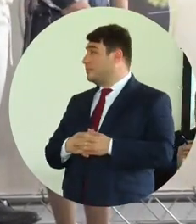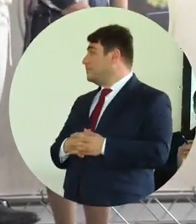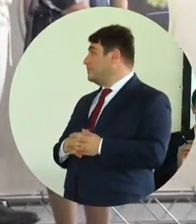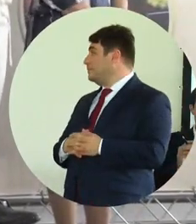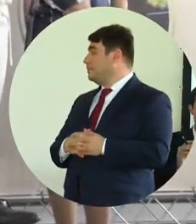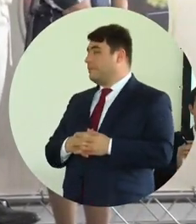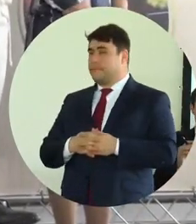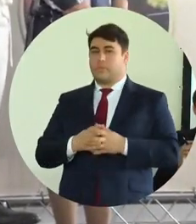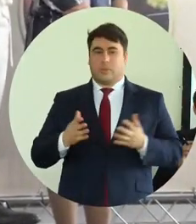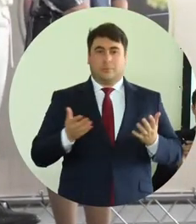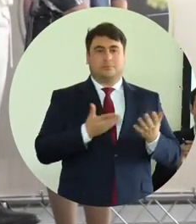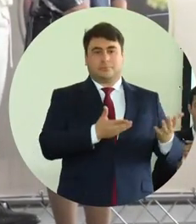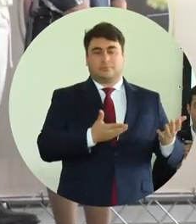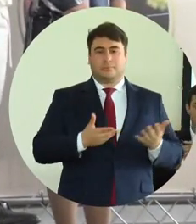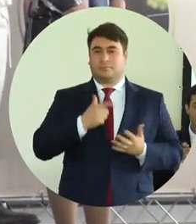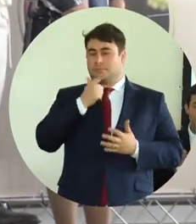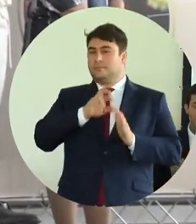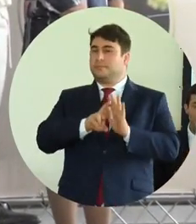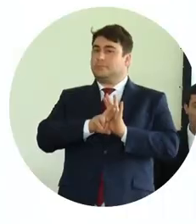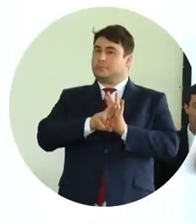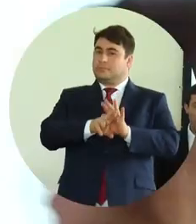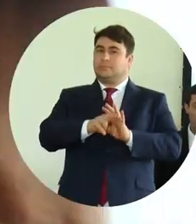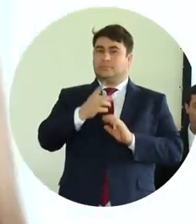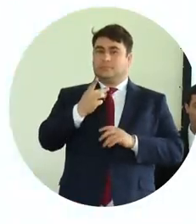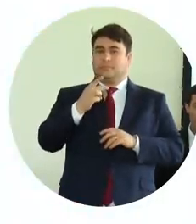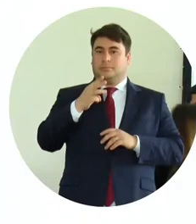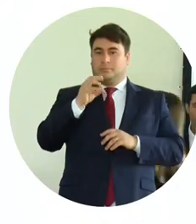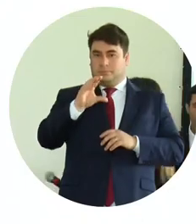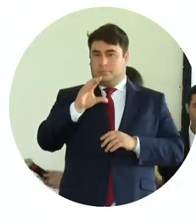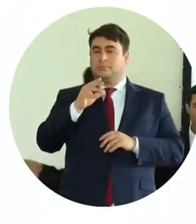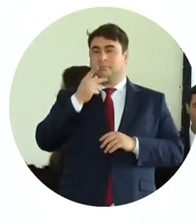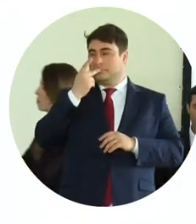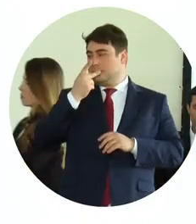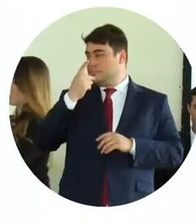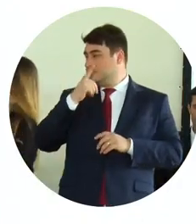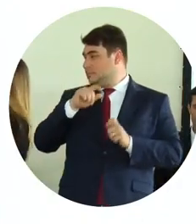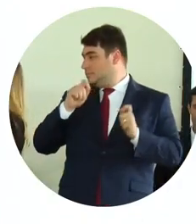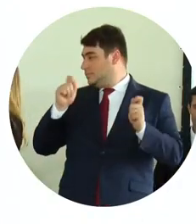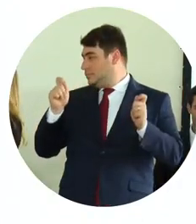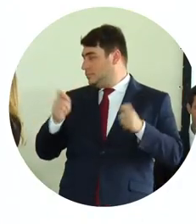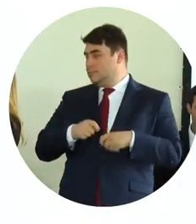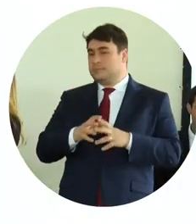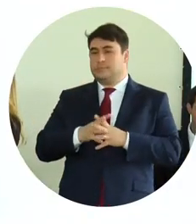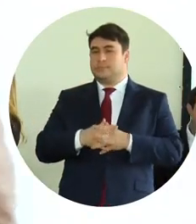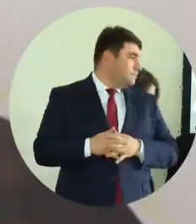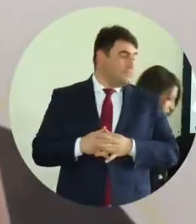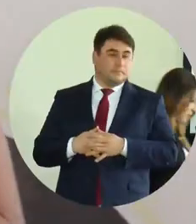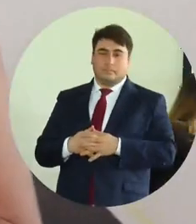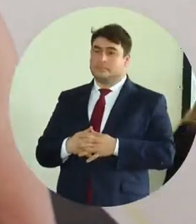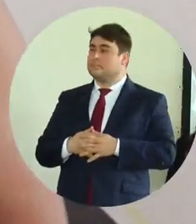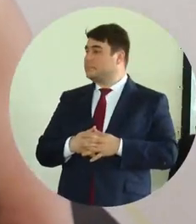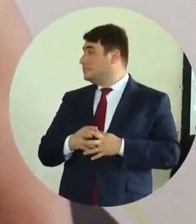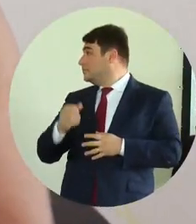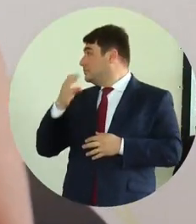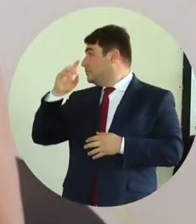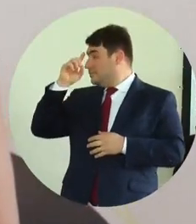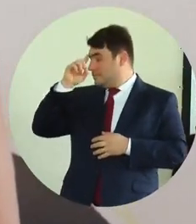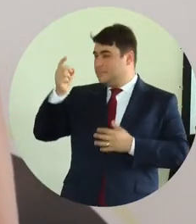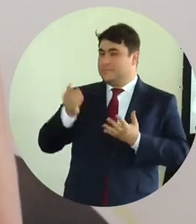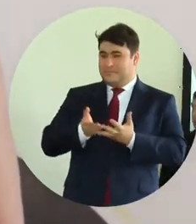Eu quero convidar então o representante da PwC Brasil para fazer uma breve saudação. Bom dia a